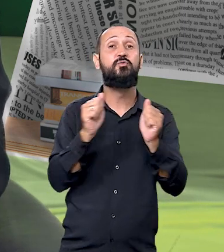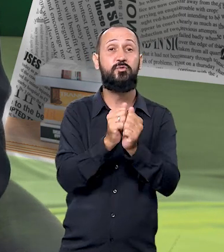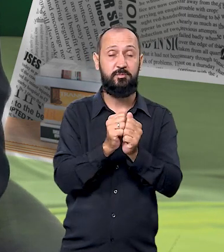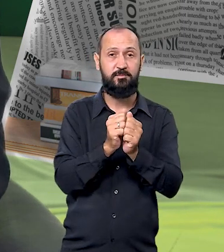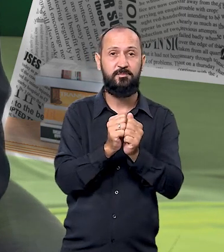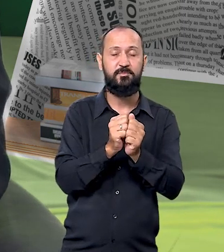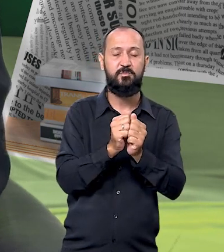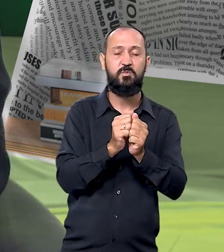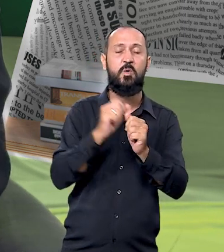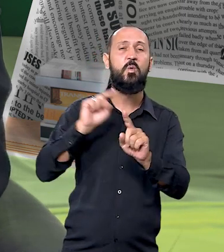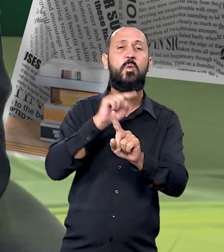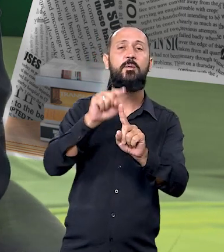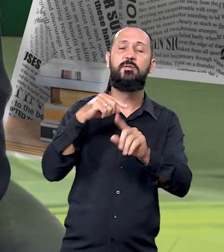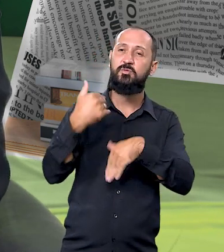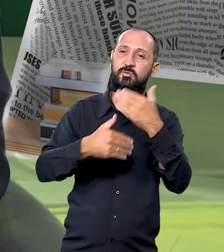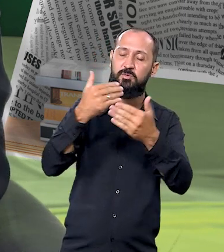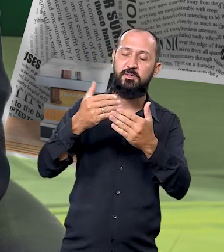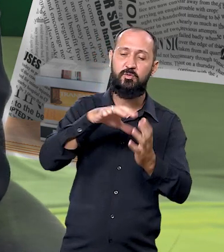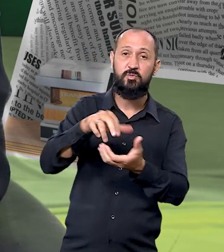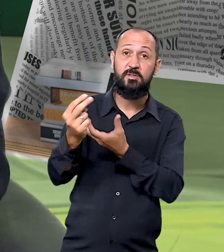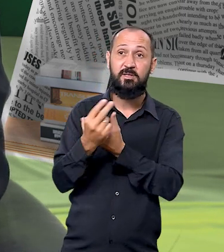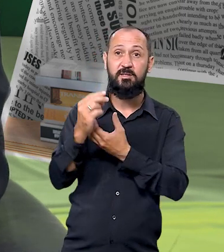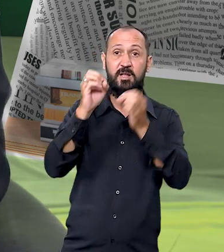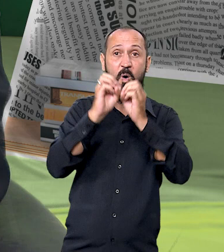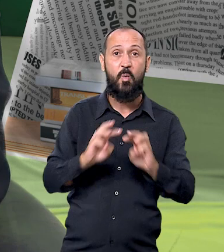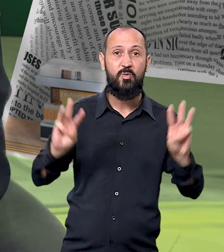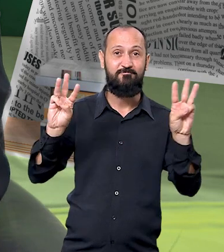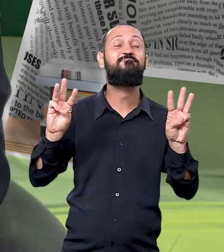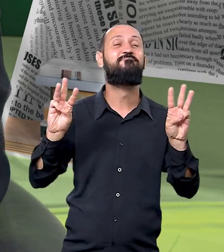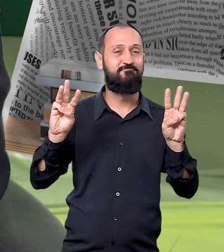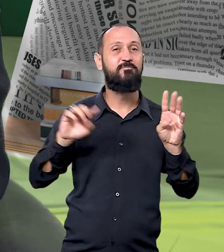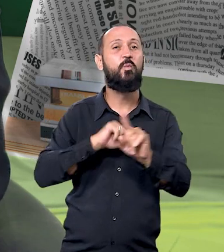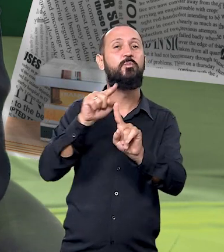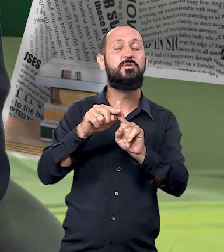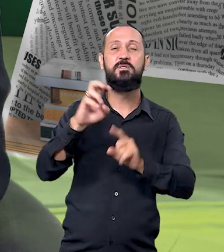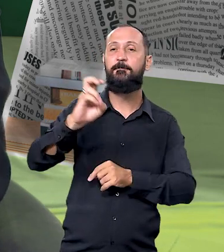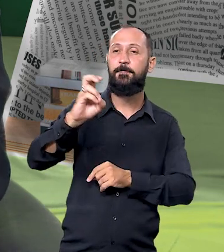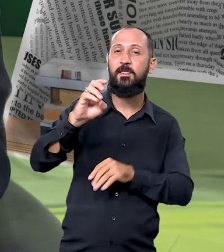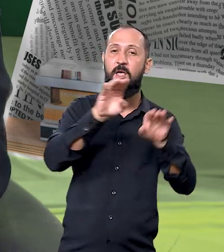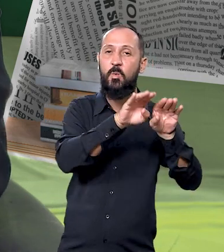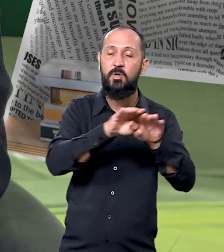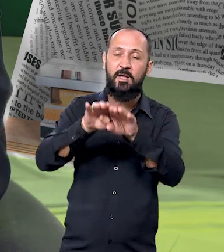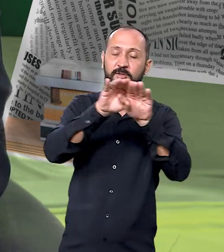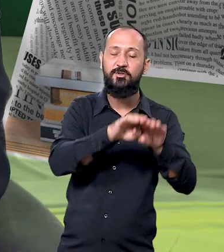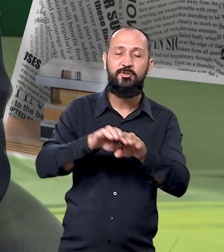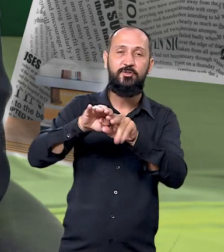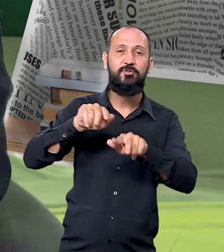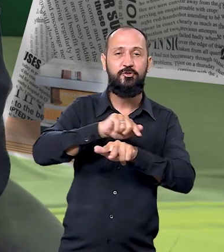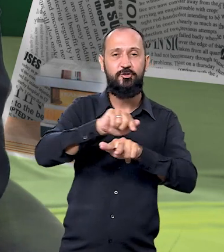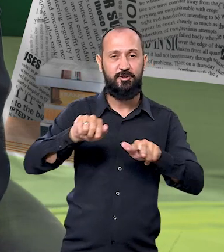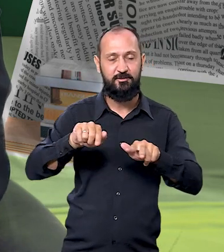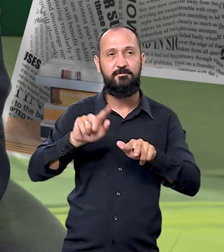que vai estar em conexão com os Objetivos de Desenvolvimento Sustentável da ONU, né? Objetivo 5º, que é a equidade de